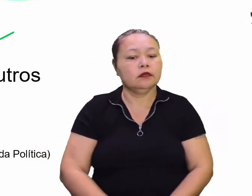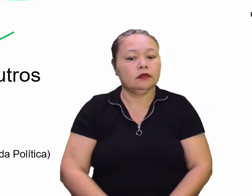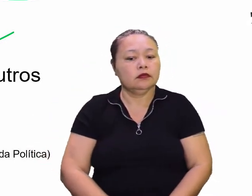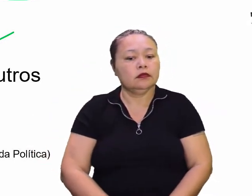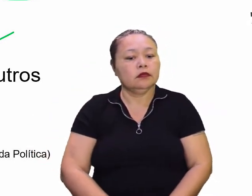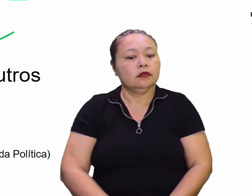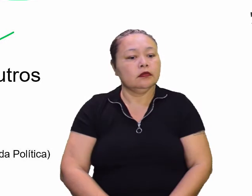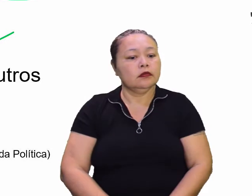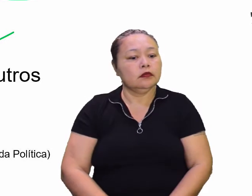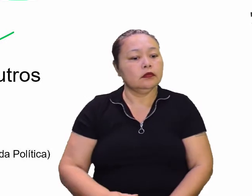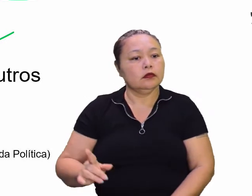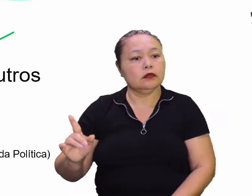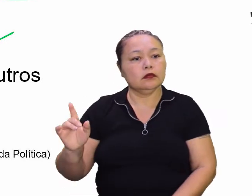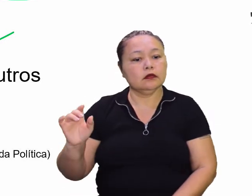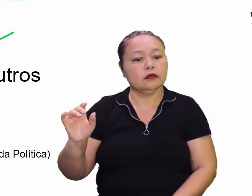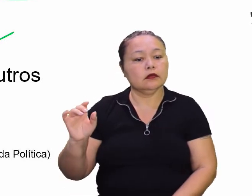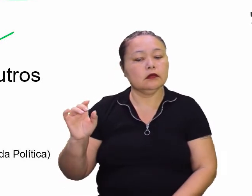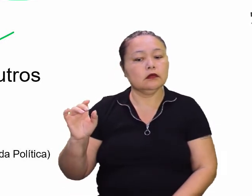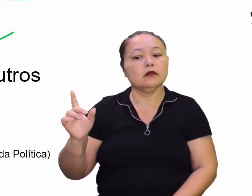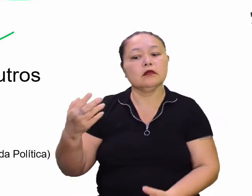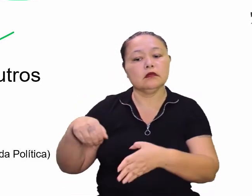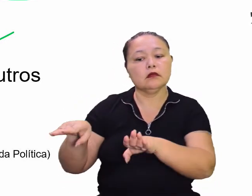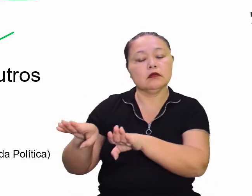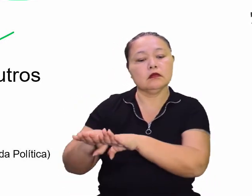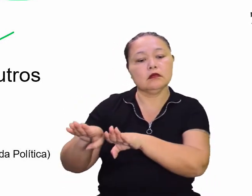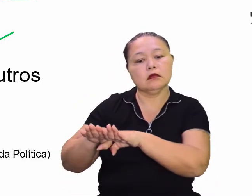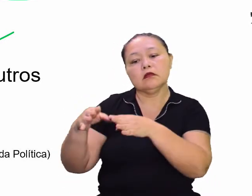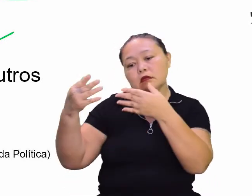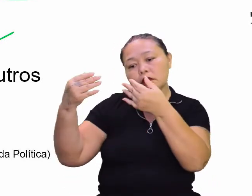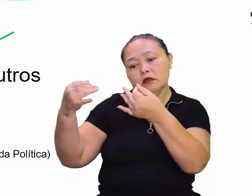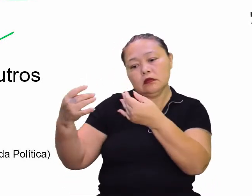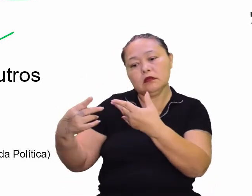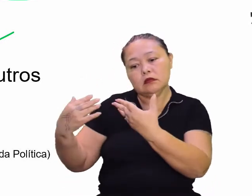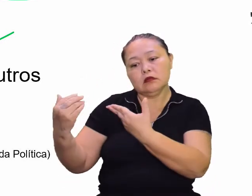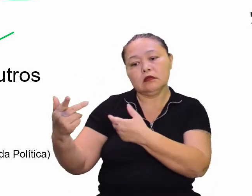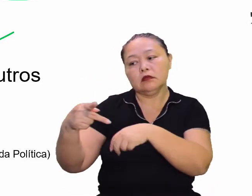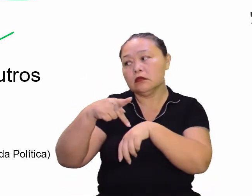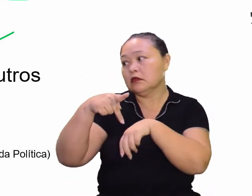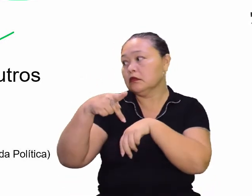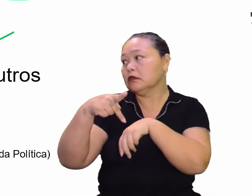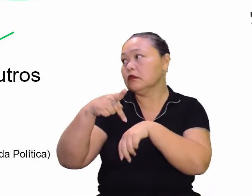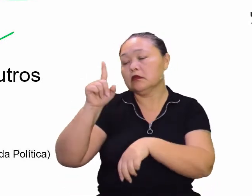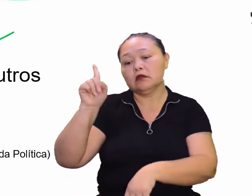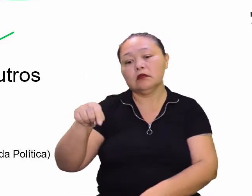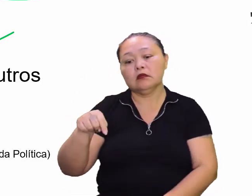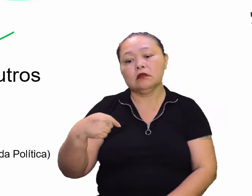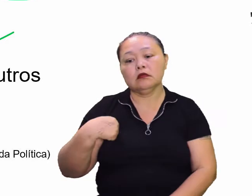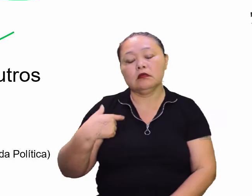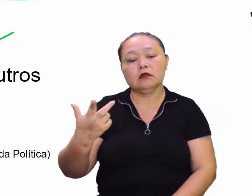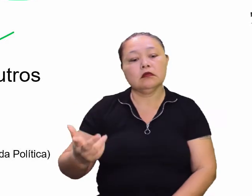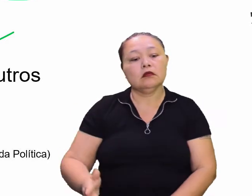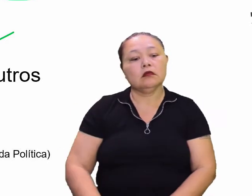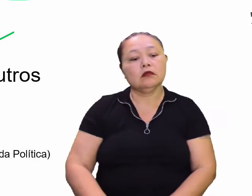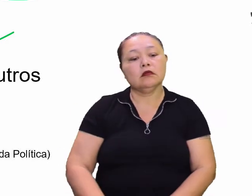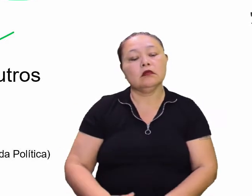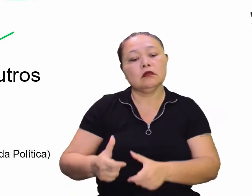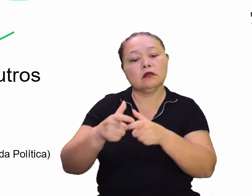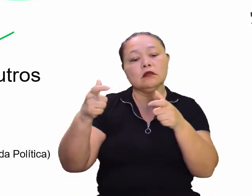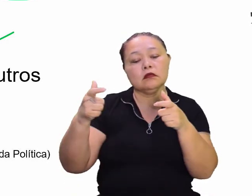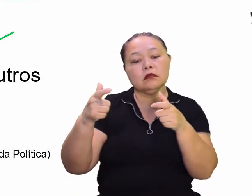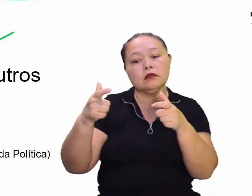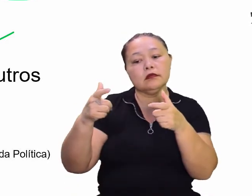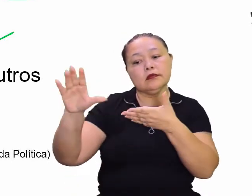Então, eles têm também essas peculiaridades entre eles. Isso está em comum. Um aumento